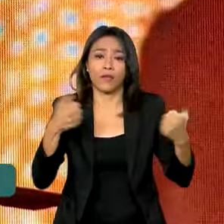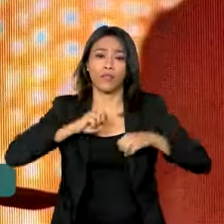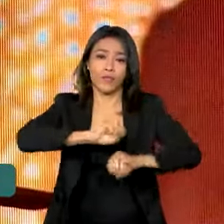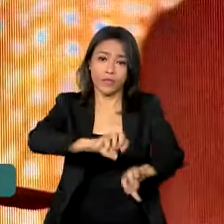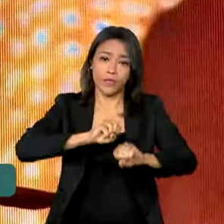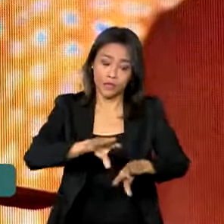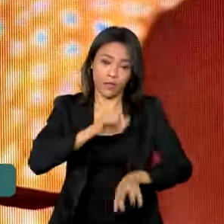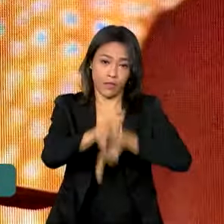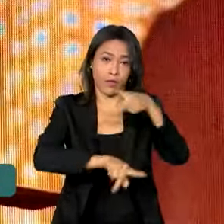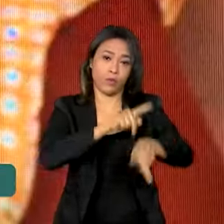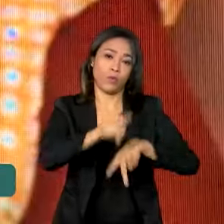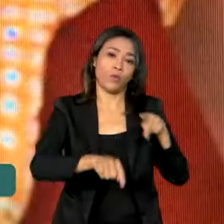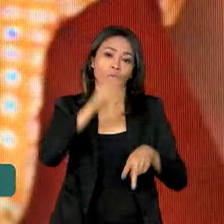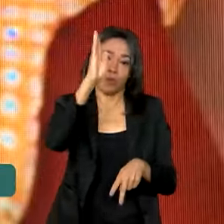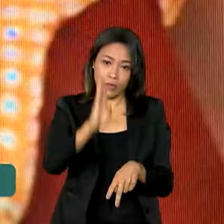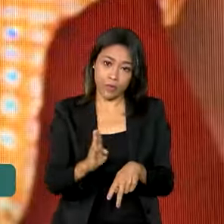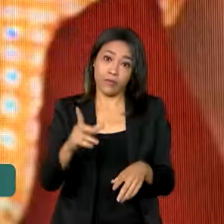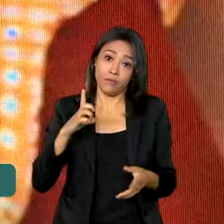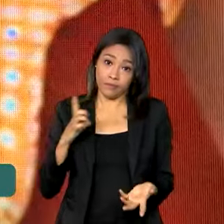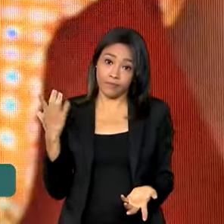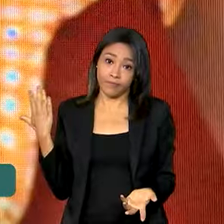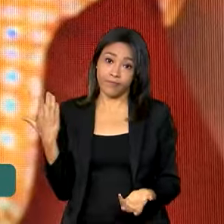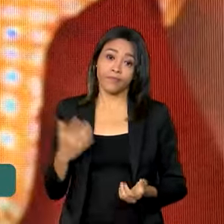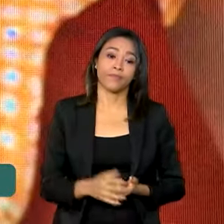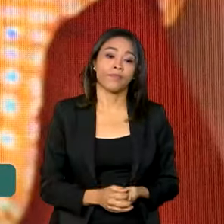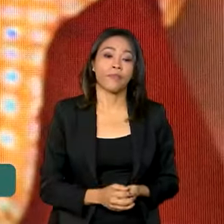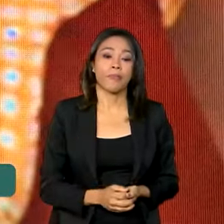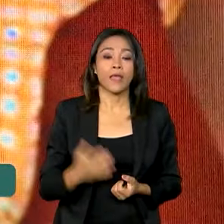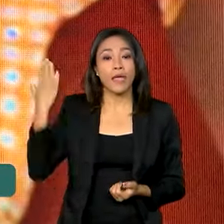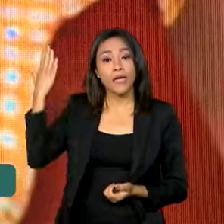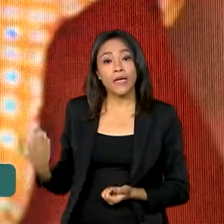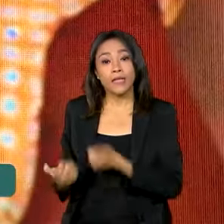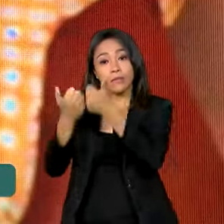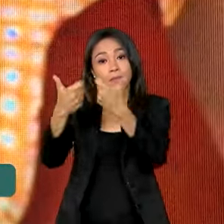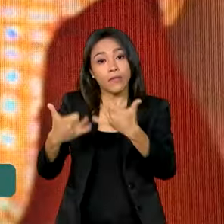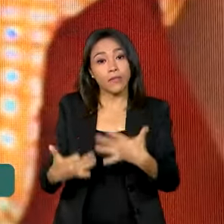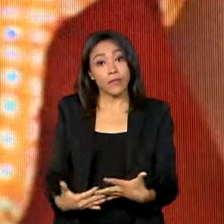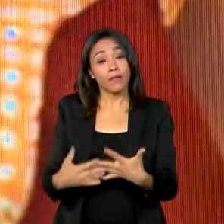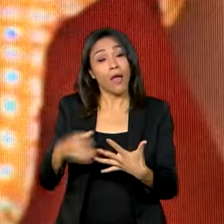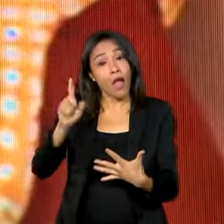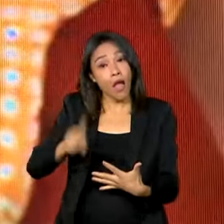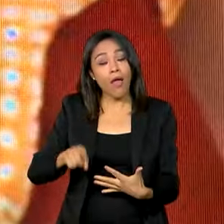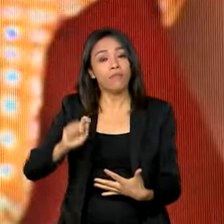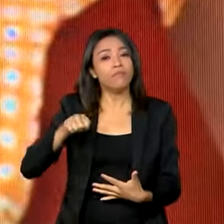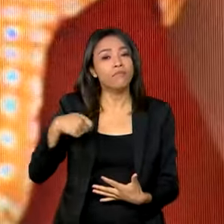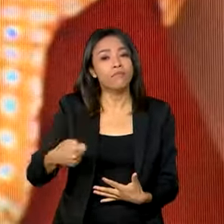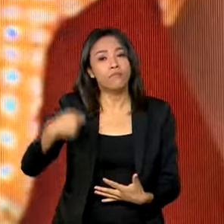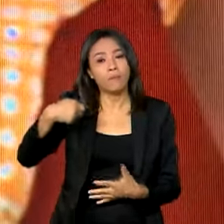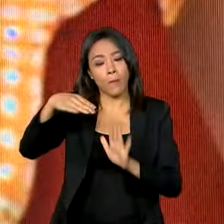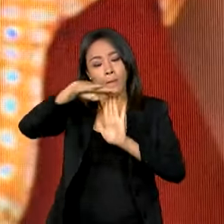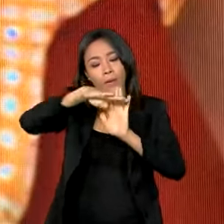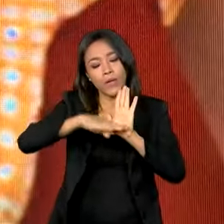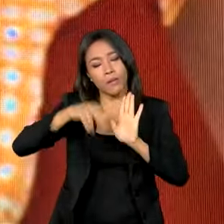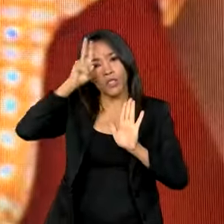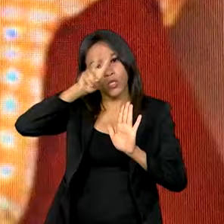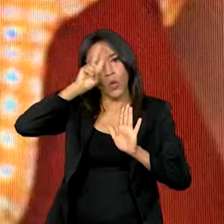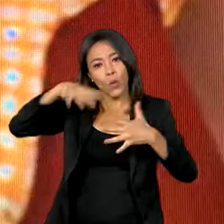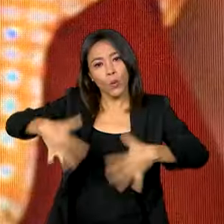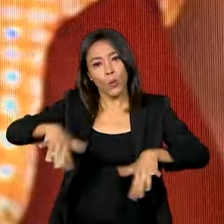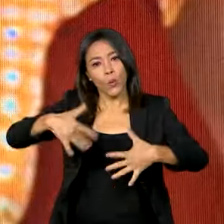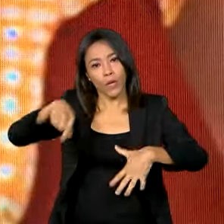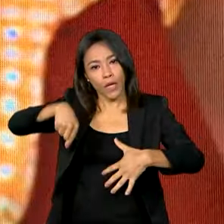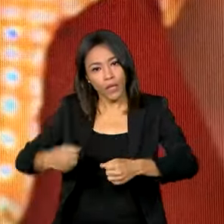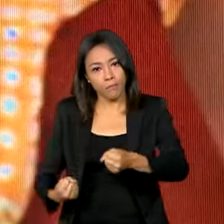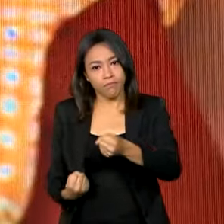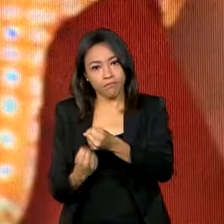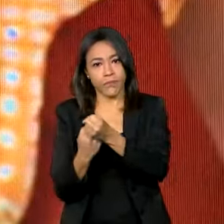o povo brasileiro tinha. É talvez um programa histórico que aqui se fortalece.